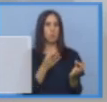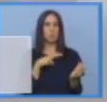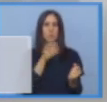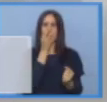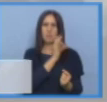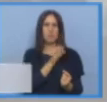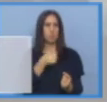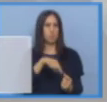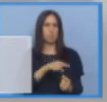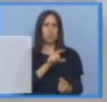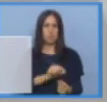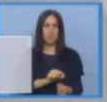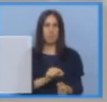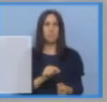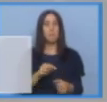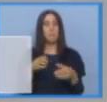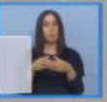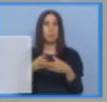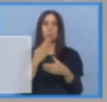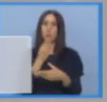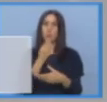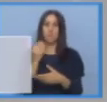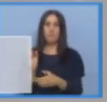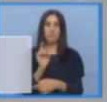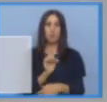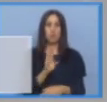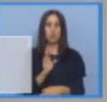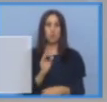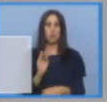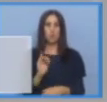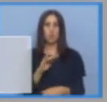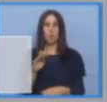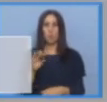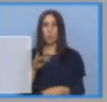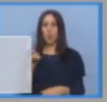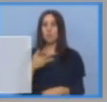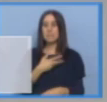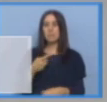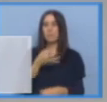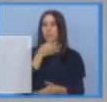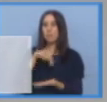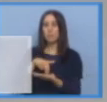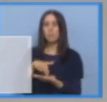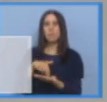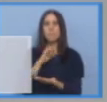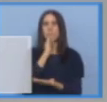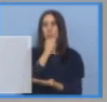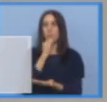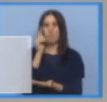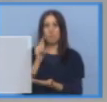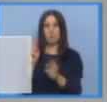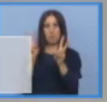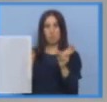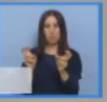fantásticos connosco também. A comunidade judia, vamos ter Joshua Roy em dezembro a falar sobre o mistério e a fé.